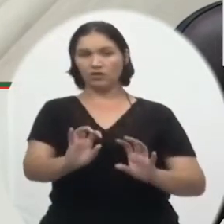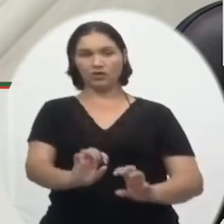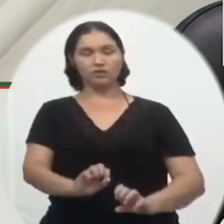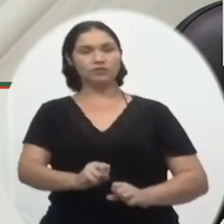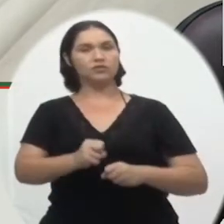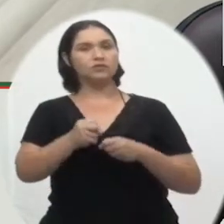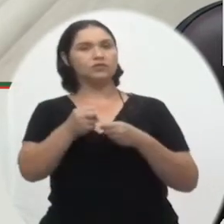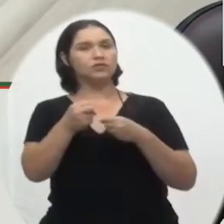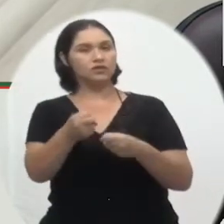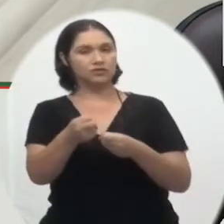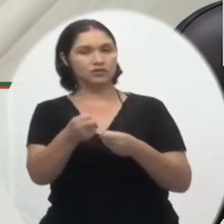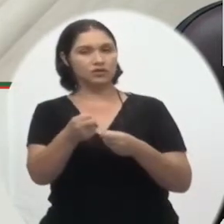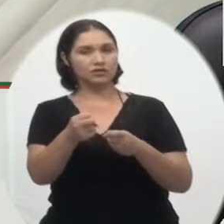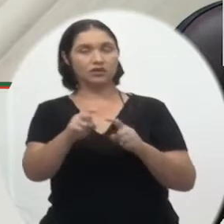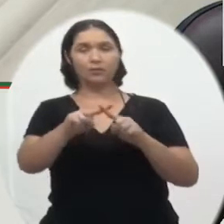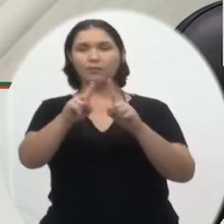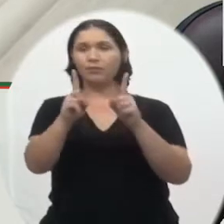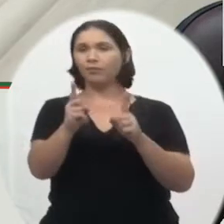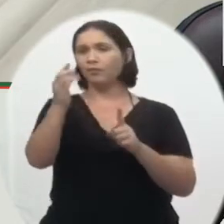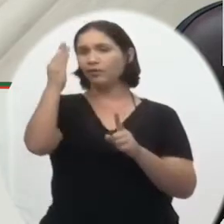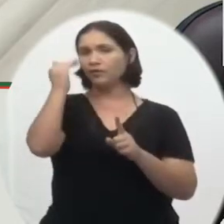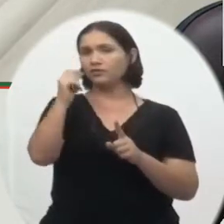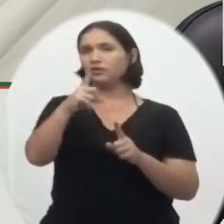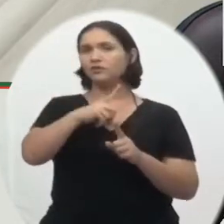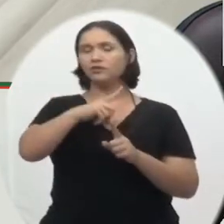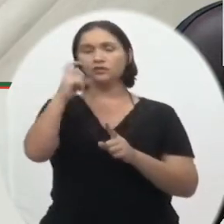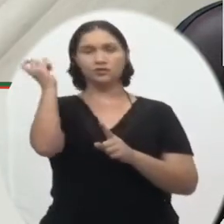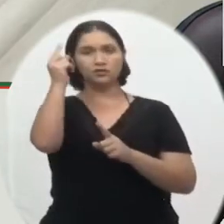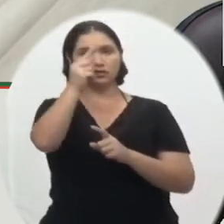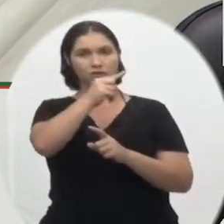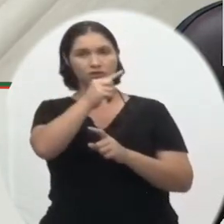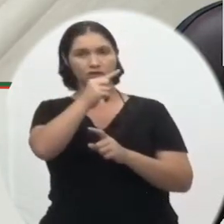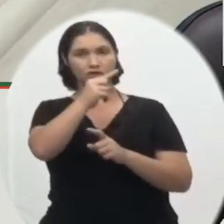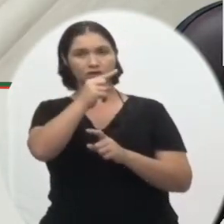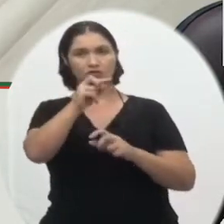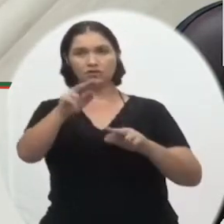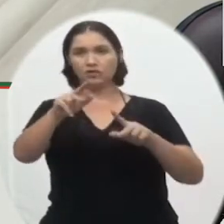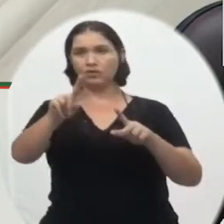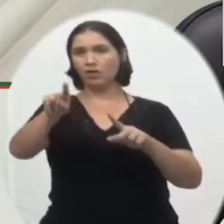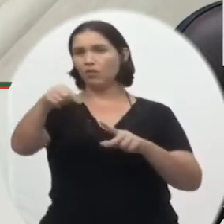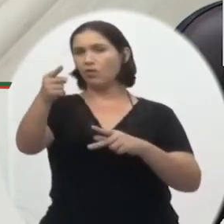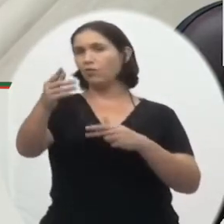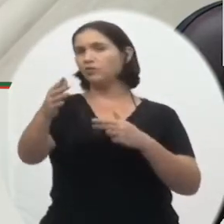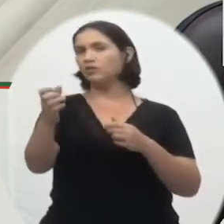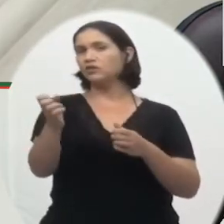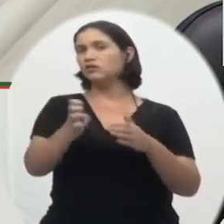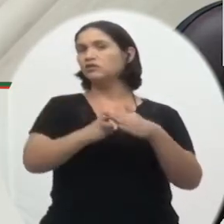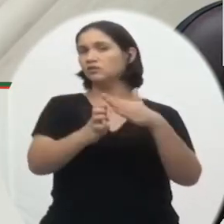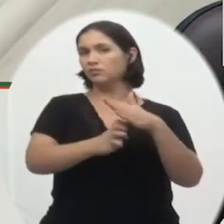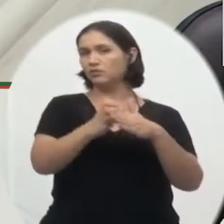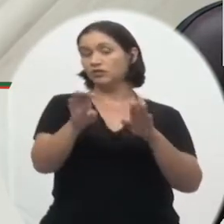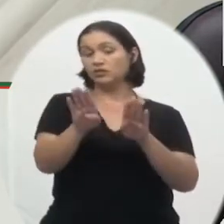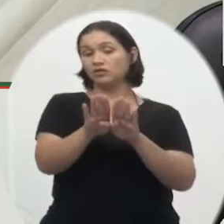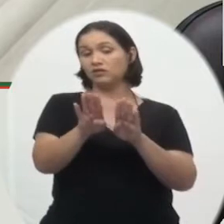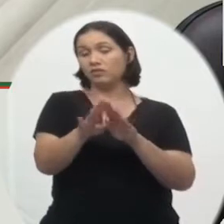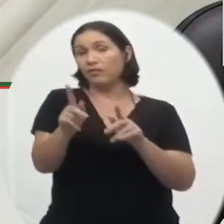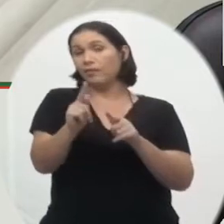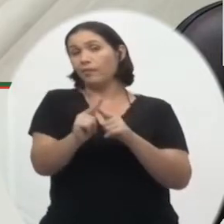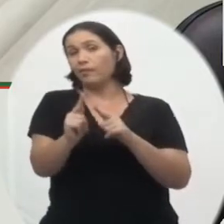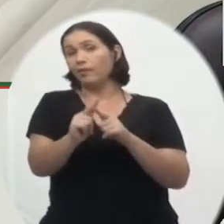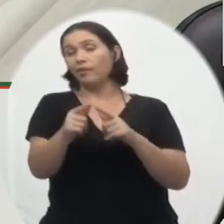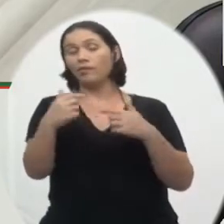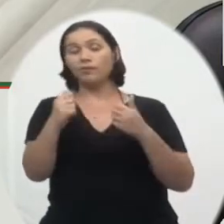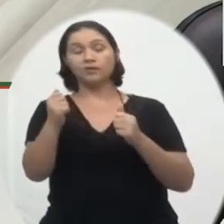nós sabemos que há desafios e, como em qualquer empresa, também há problemas a serem resolvidos, mas é trazer